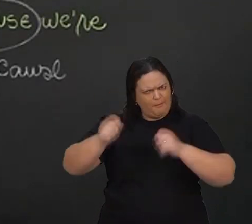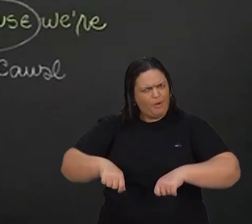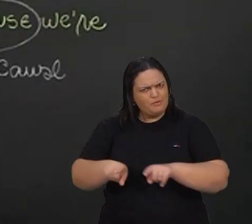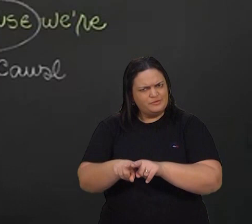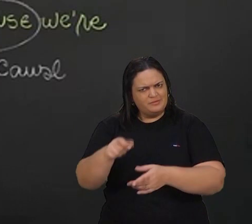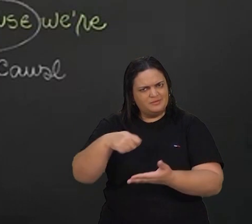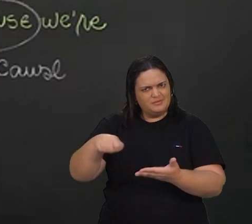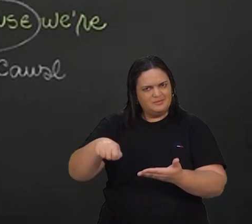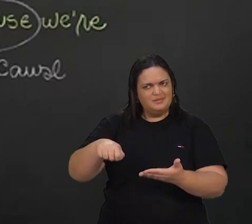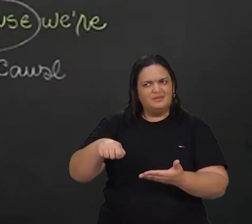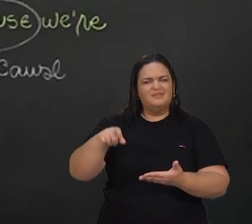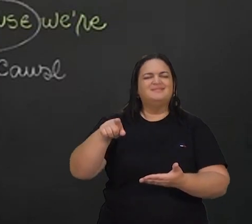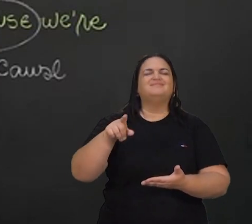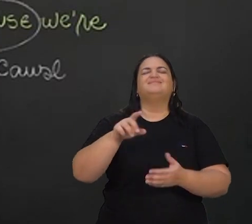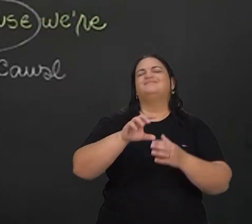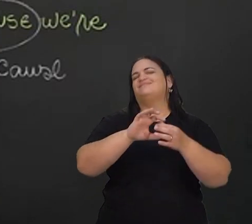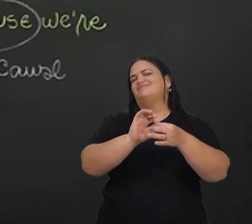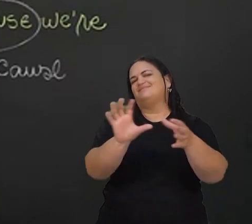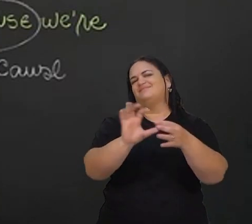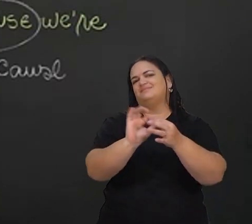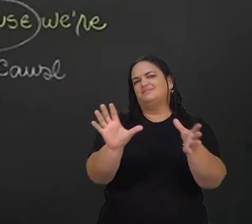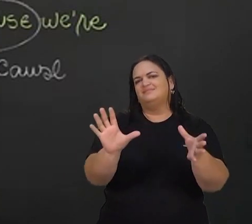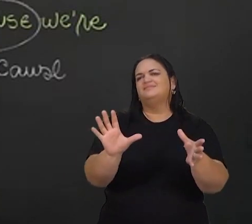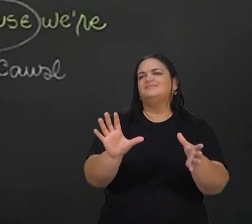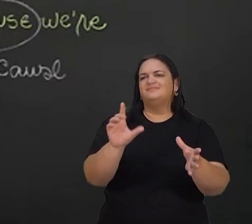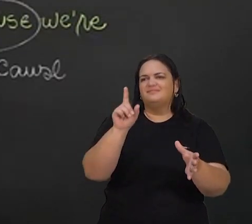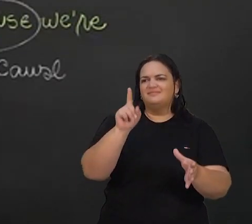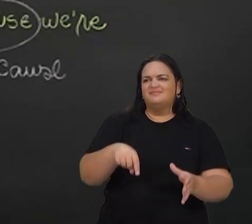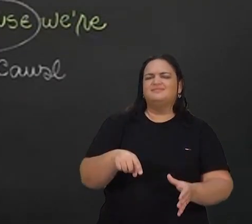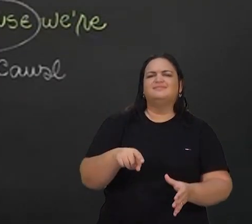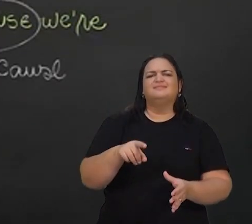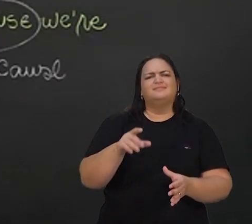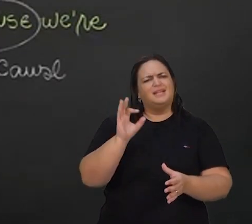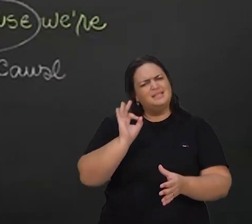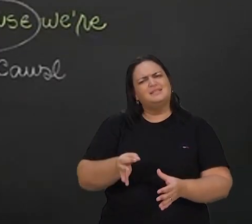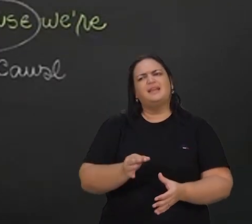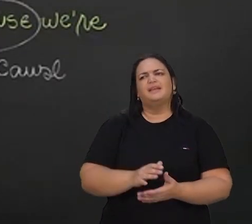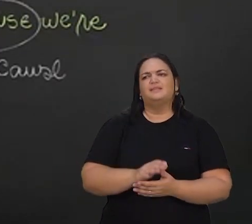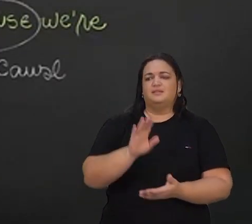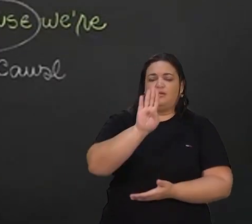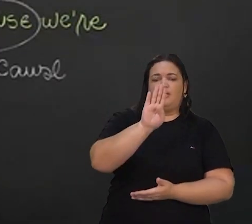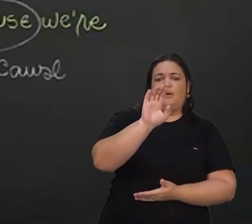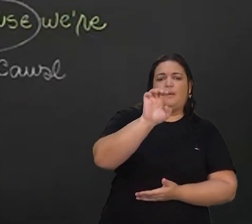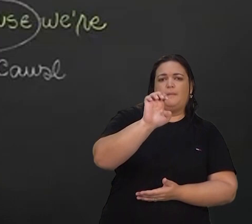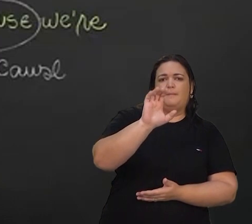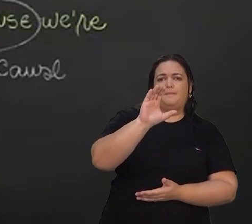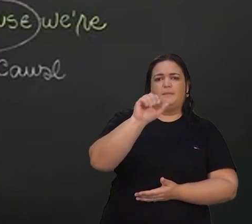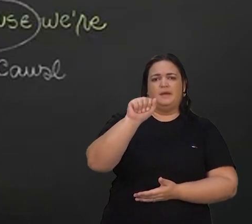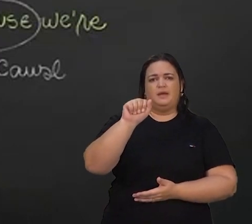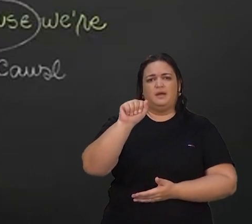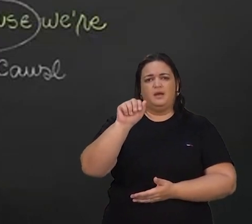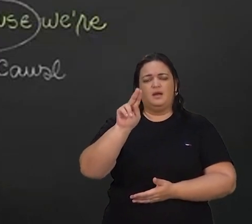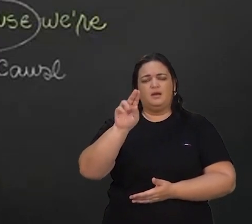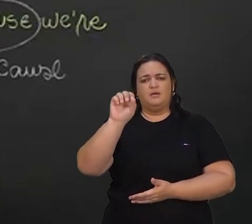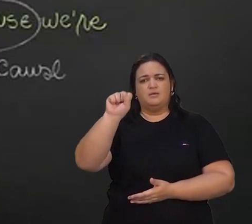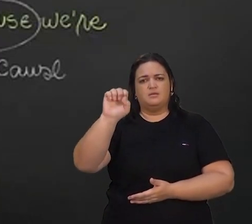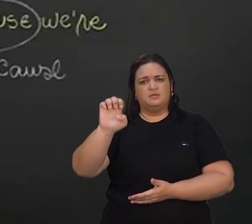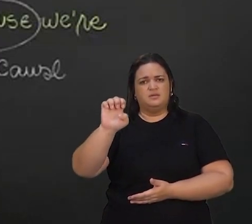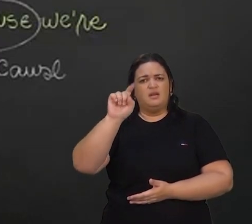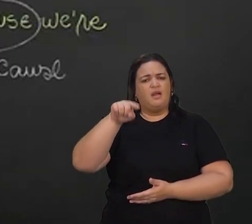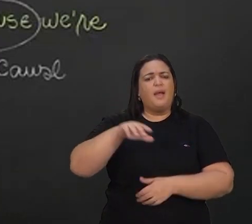because. Gente, essa aqui é a forma formal, digamos assim. É a